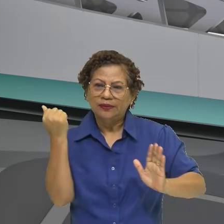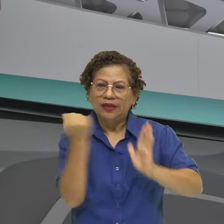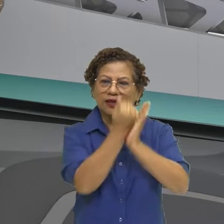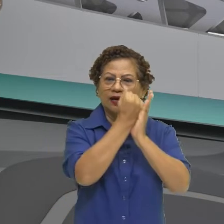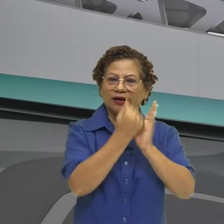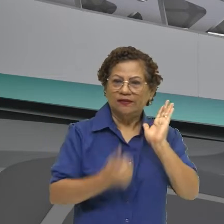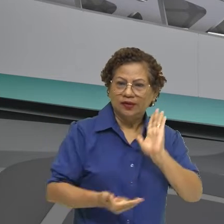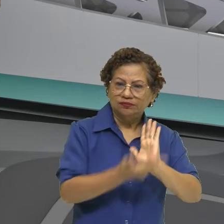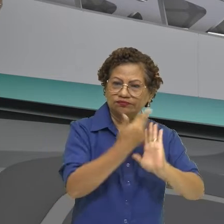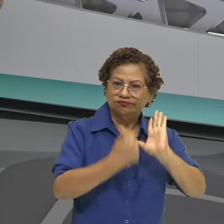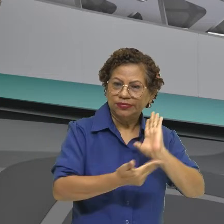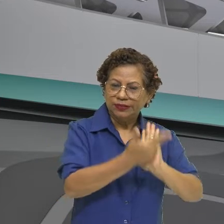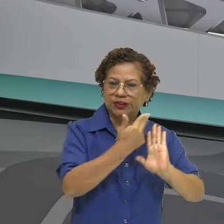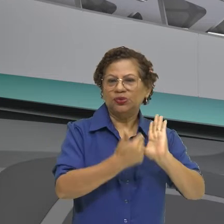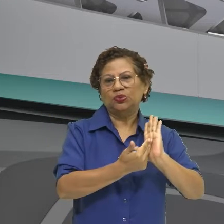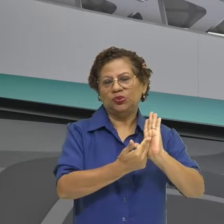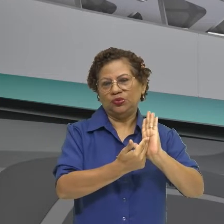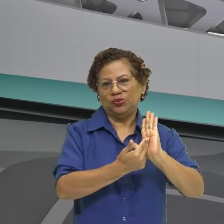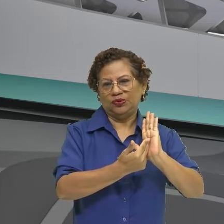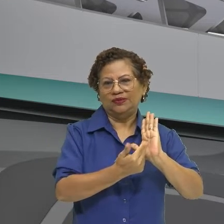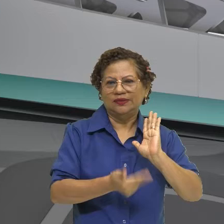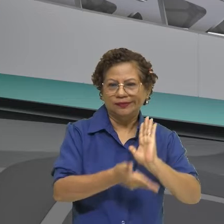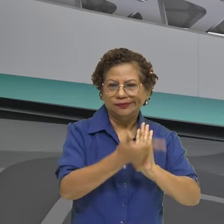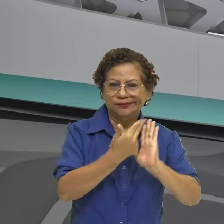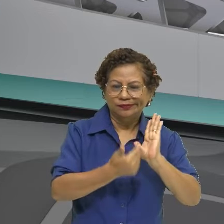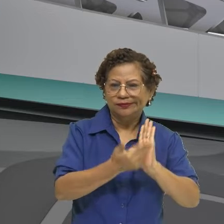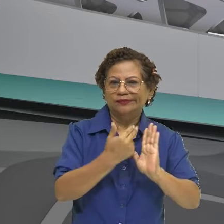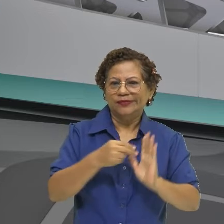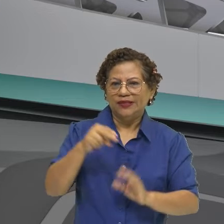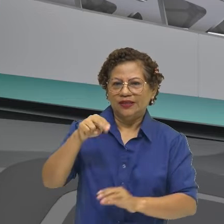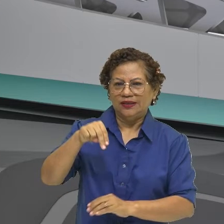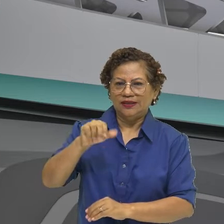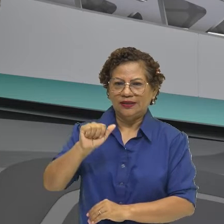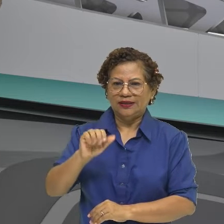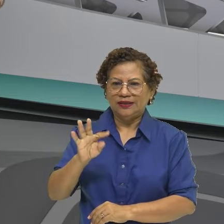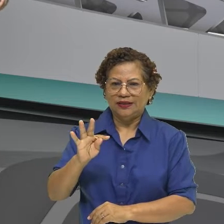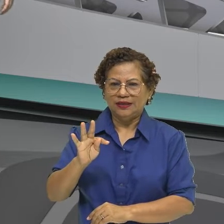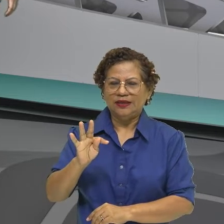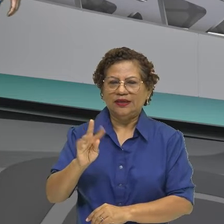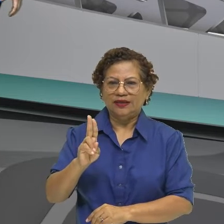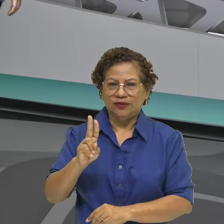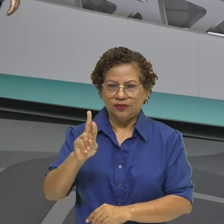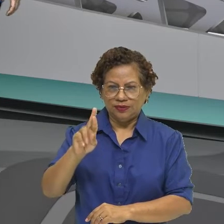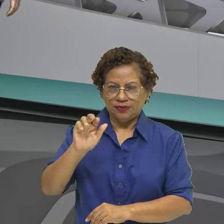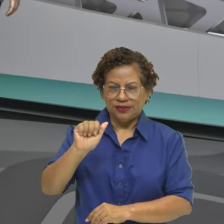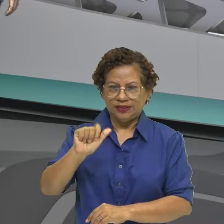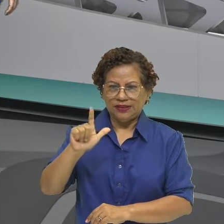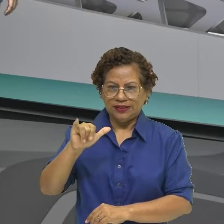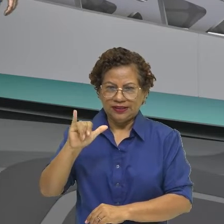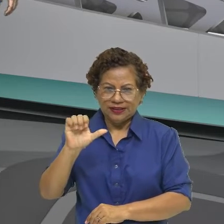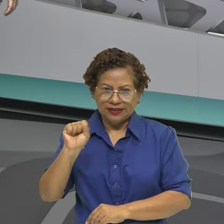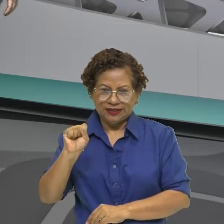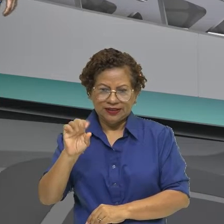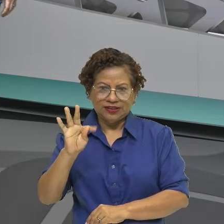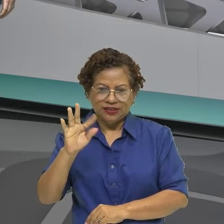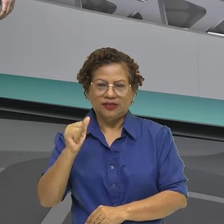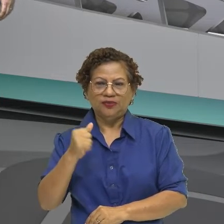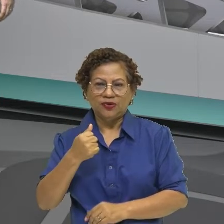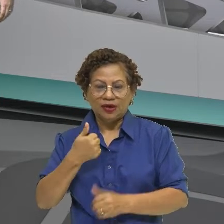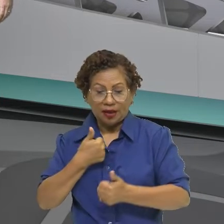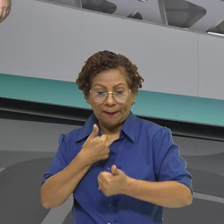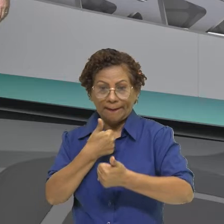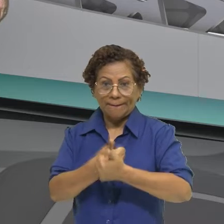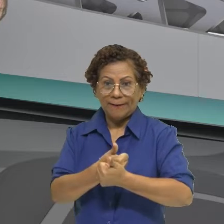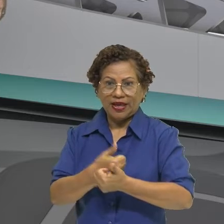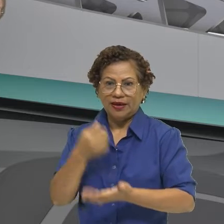registro, que foram denominadas pinturas naturalistas, porque eles chegavam o mais próximo possível da realidade. Nós